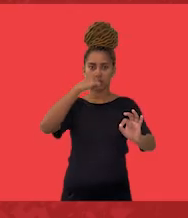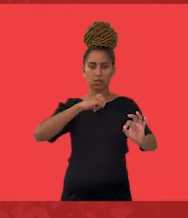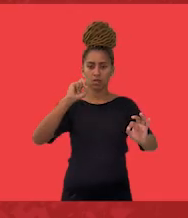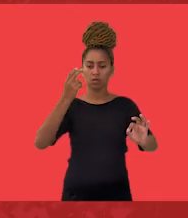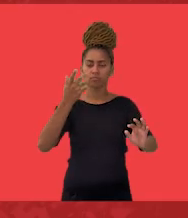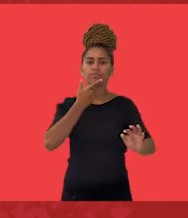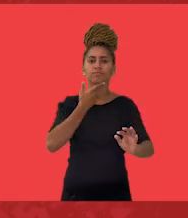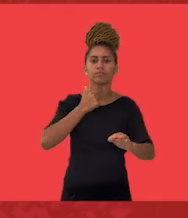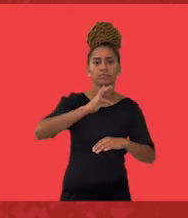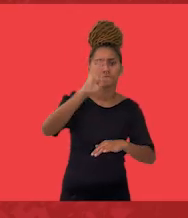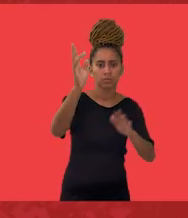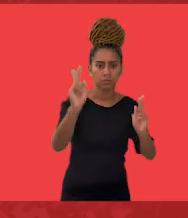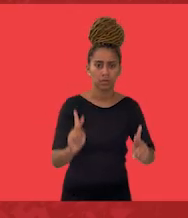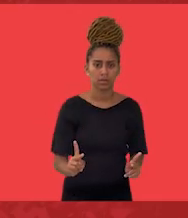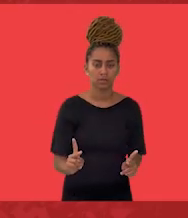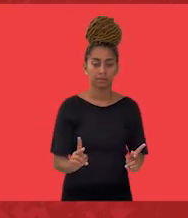que saltam do bairro.